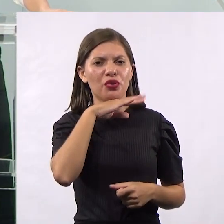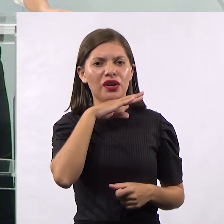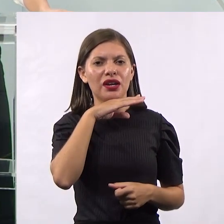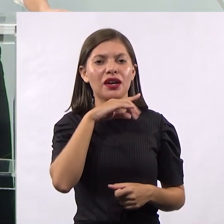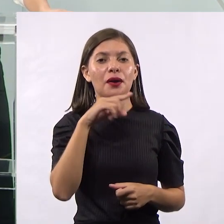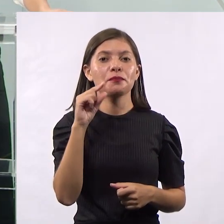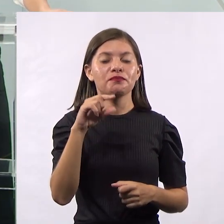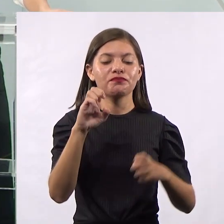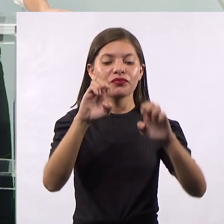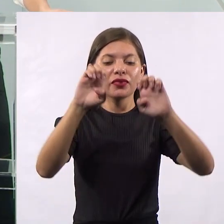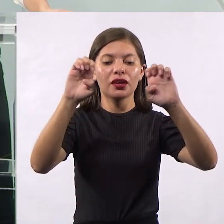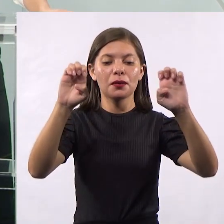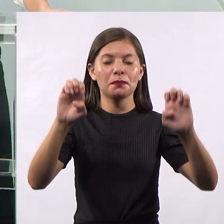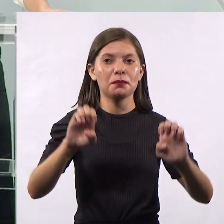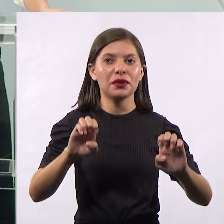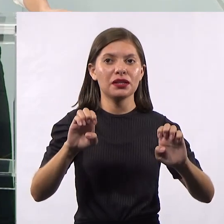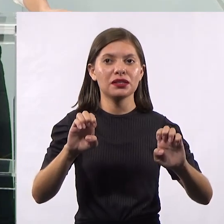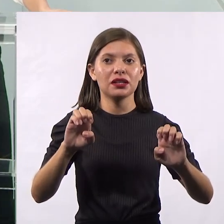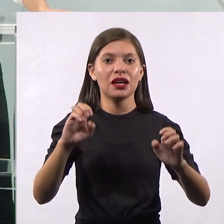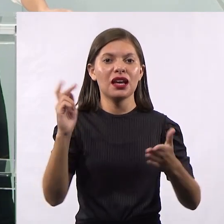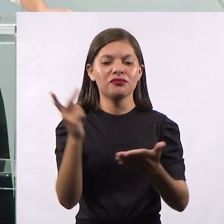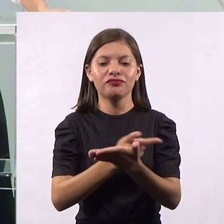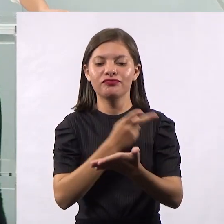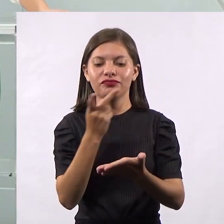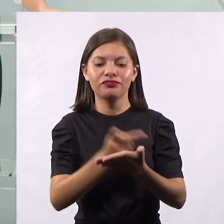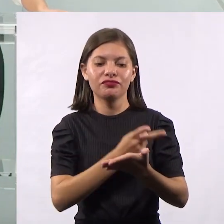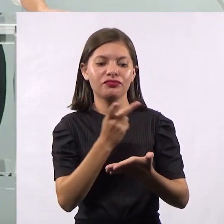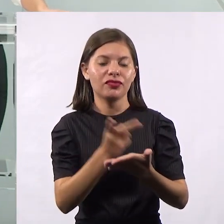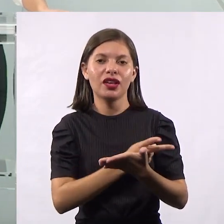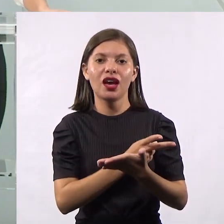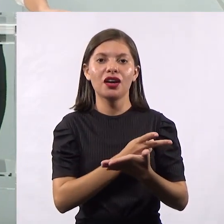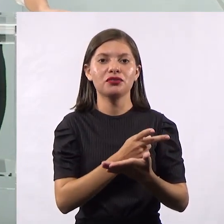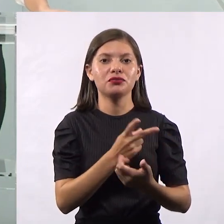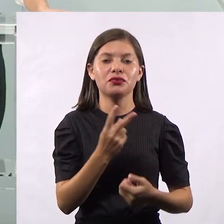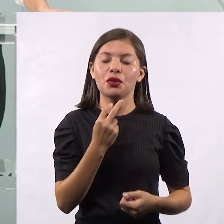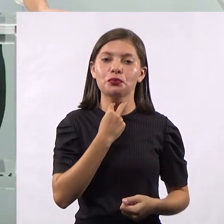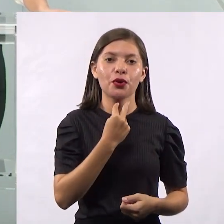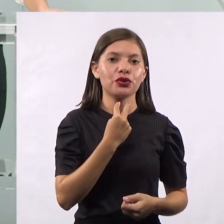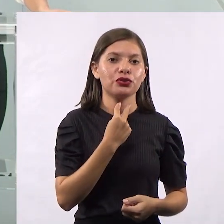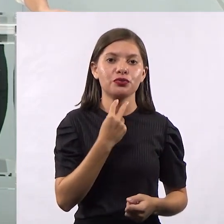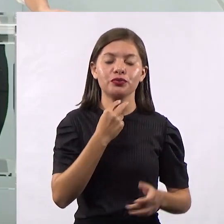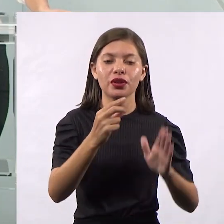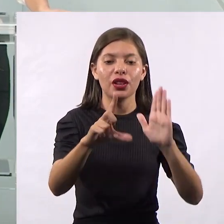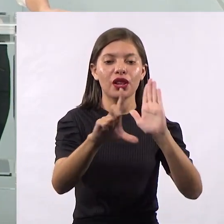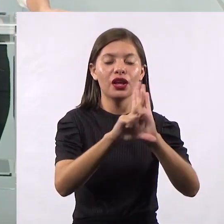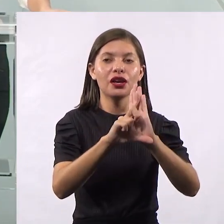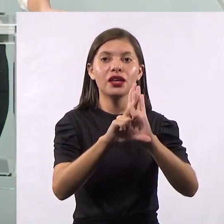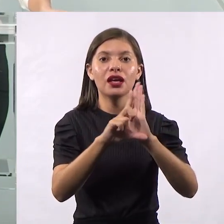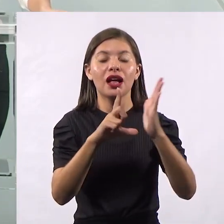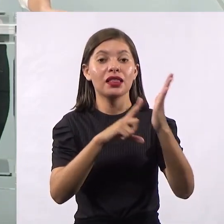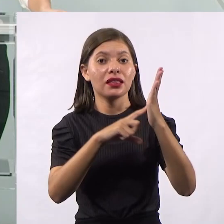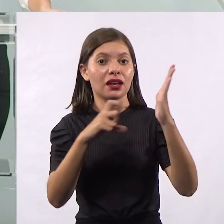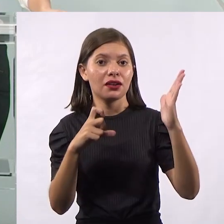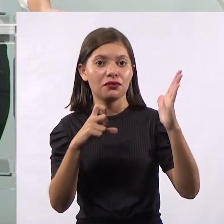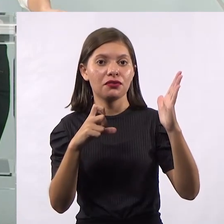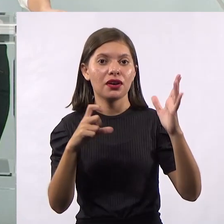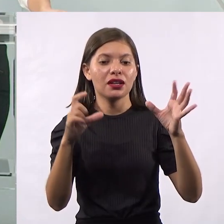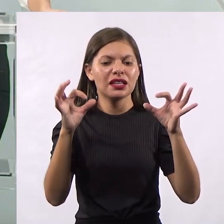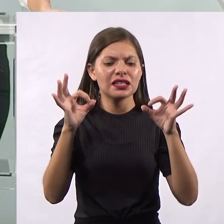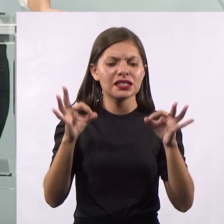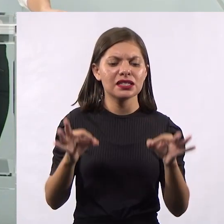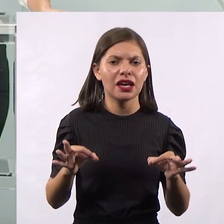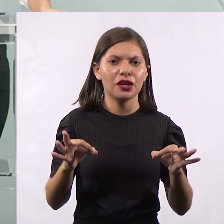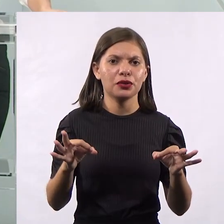qualidade insuficiente, elas estarão agindo de forma ilícita, porque a lei fala, a tarifa, por exemplo, tem que ser